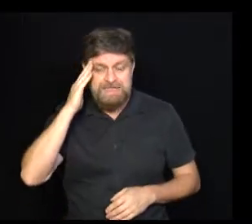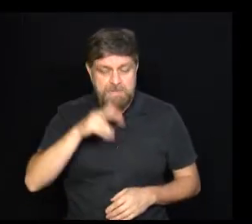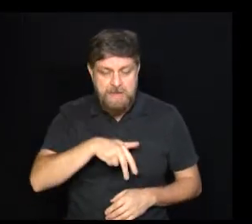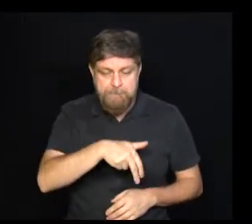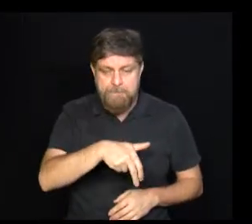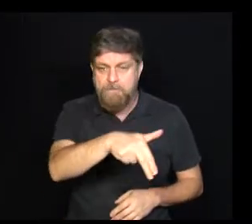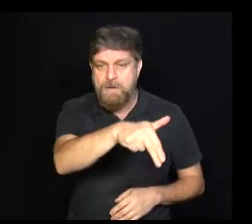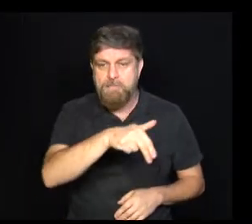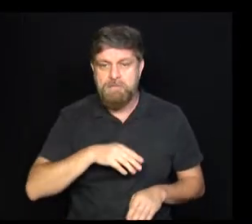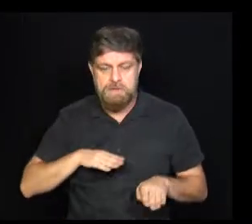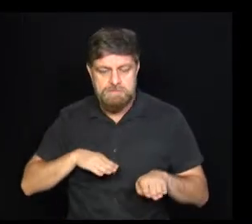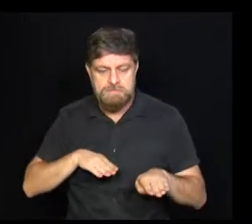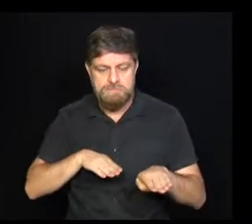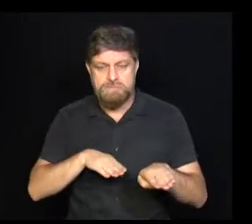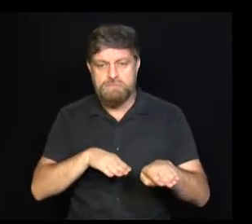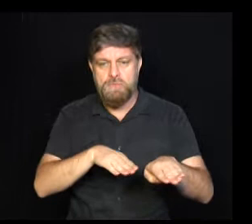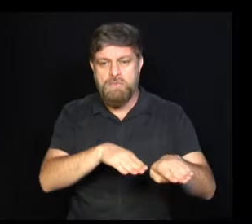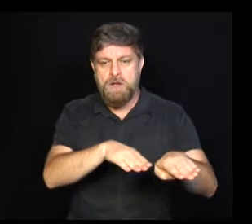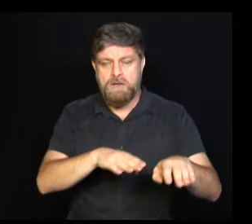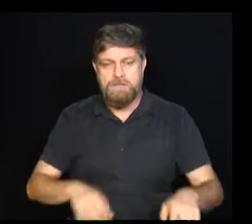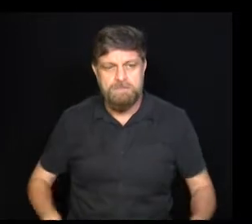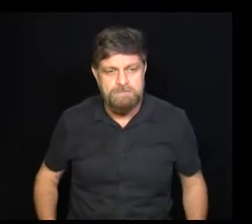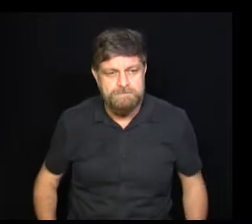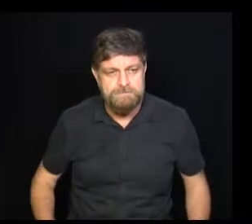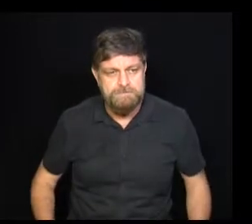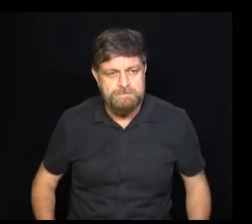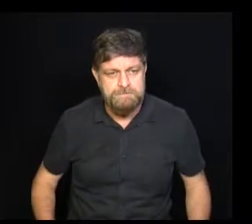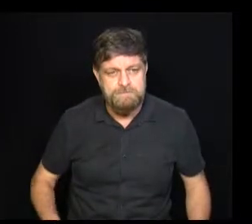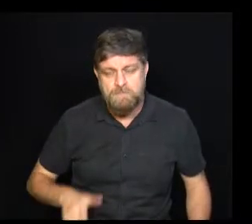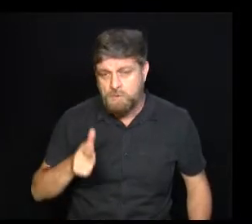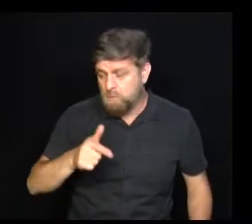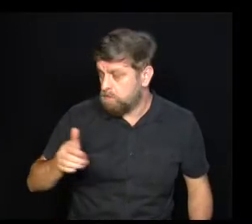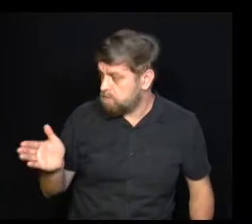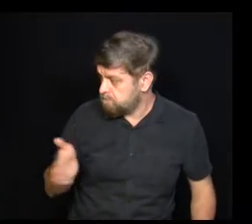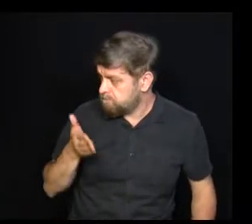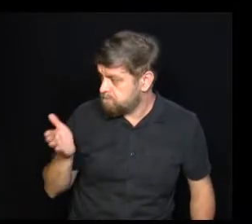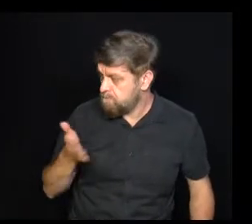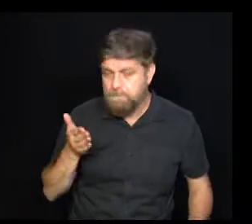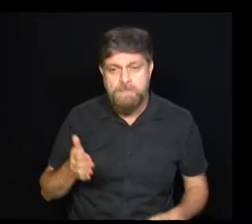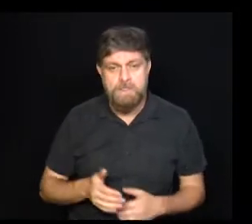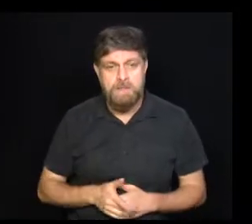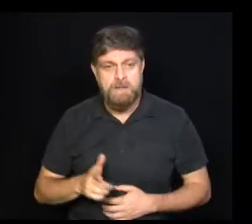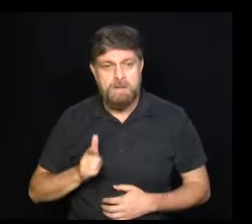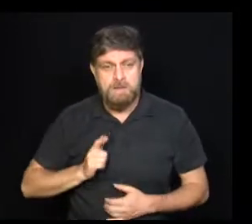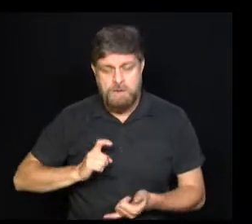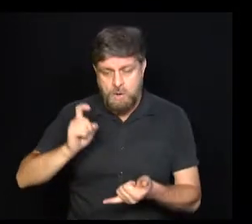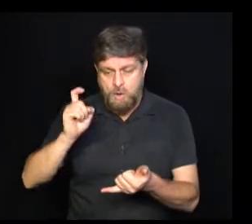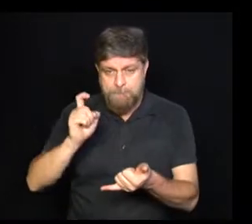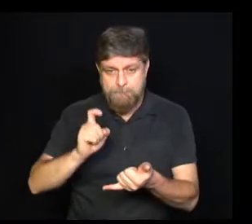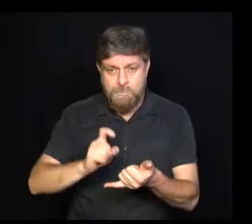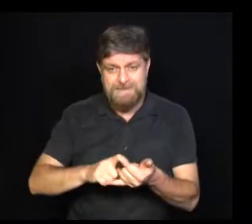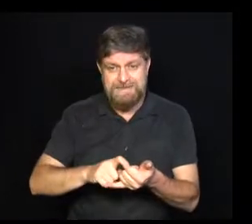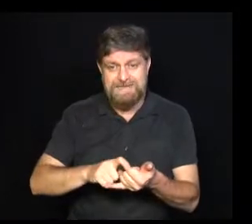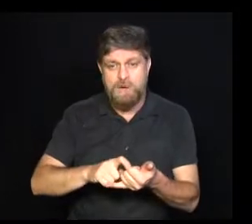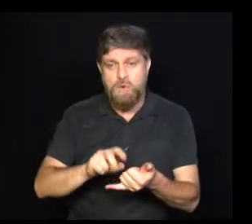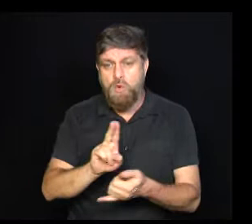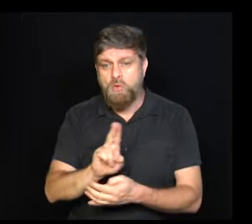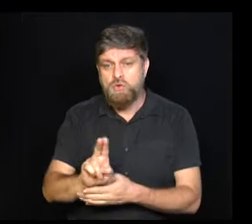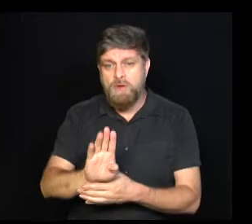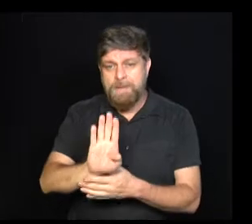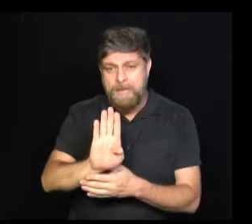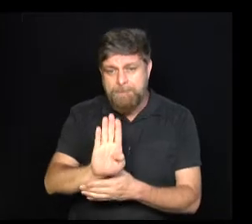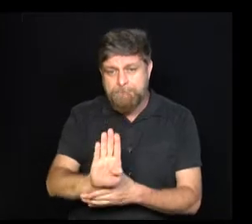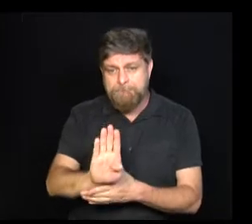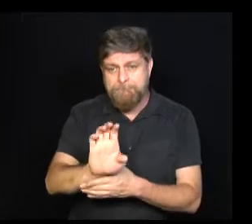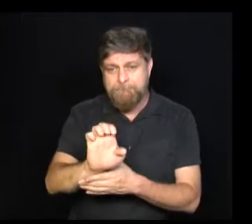faz. Pode seguir, Laís. Então, o botão de emergência, o nome é Bela, porque é